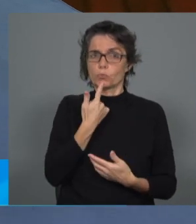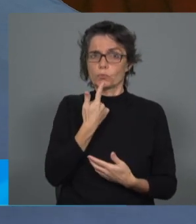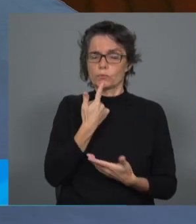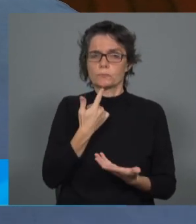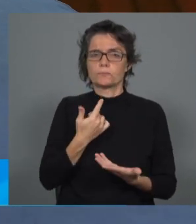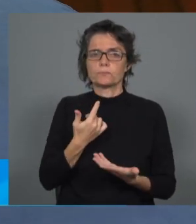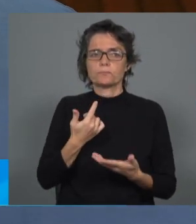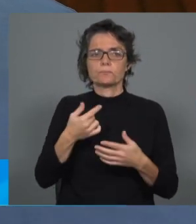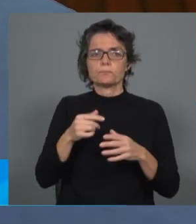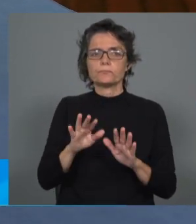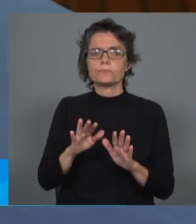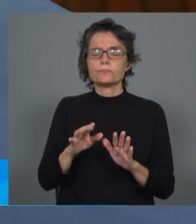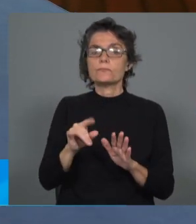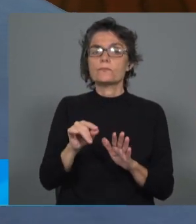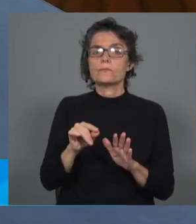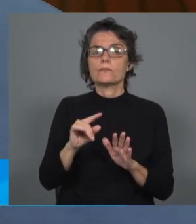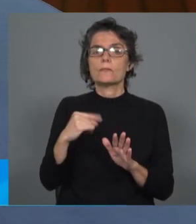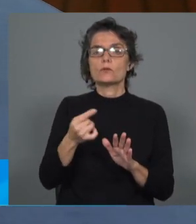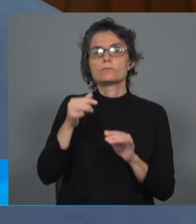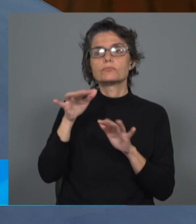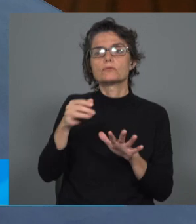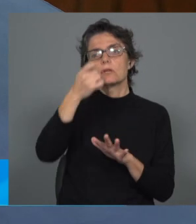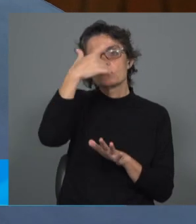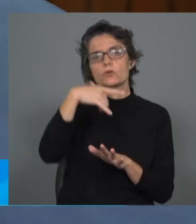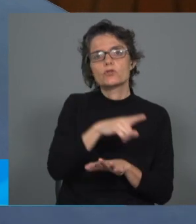E depois também histórias